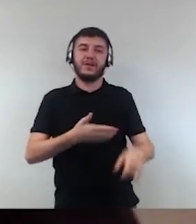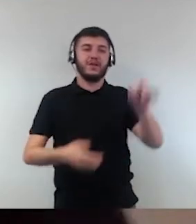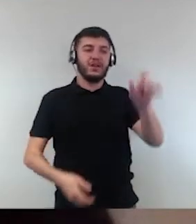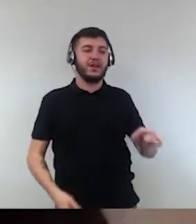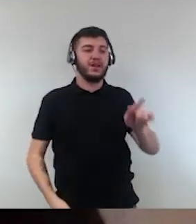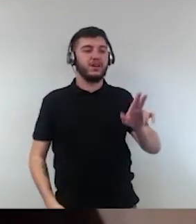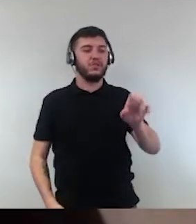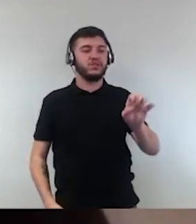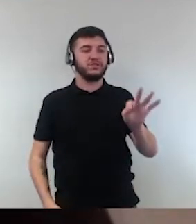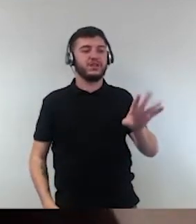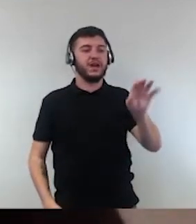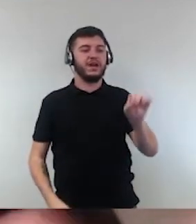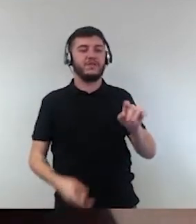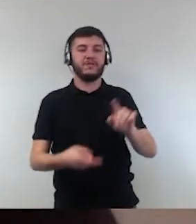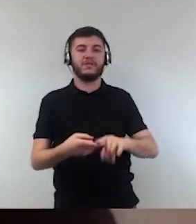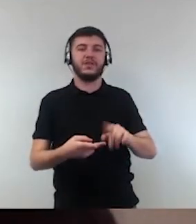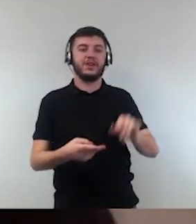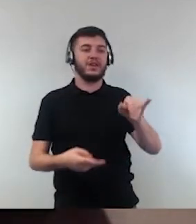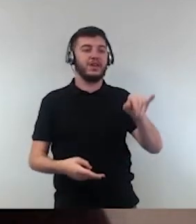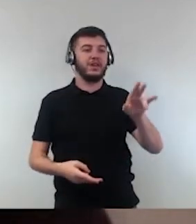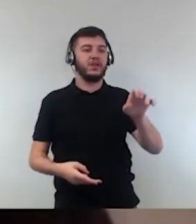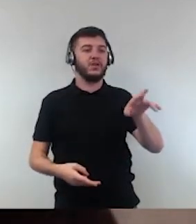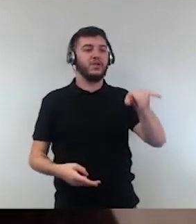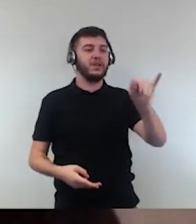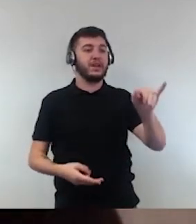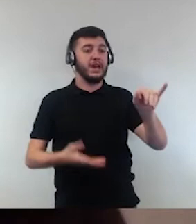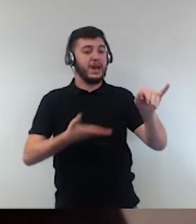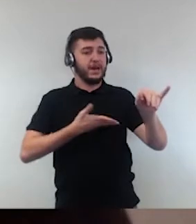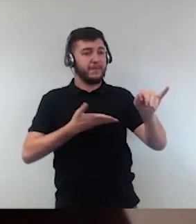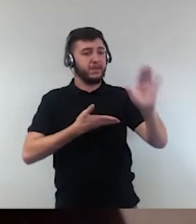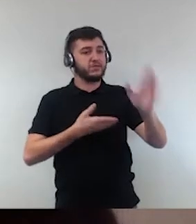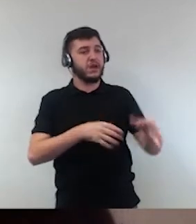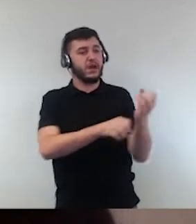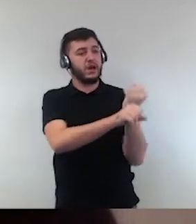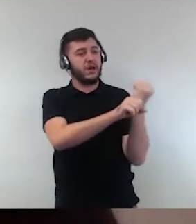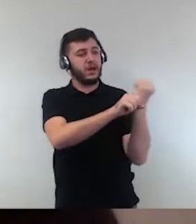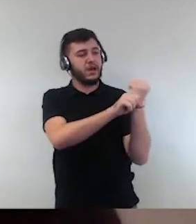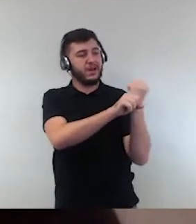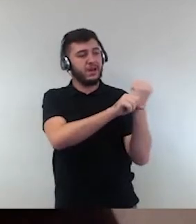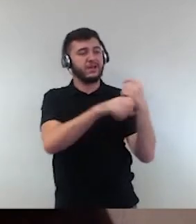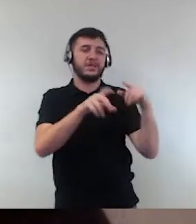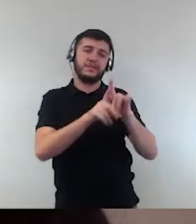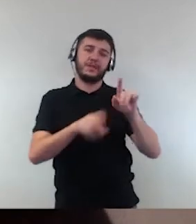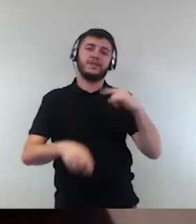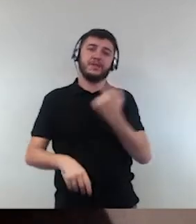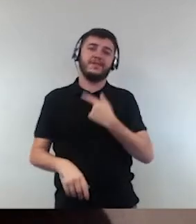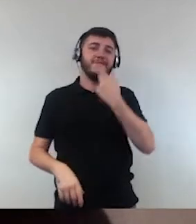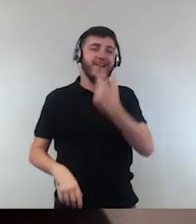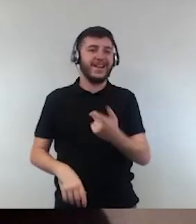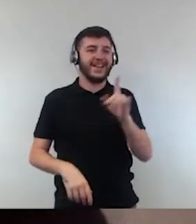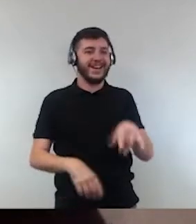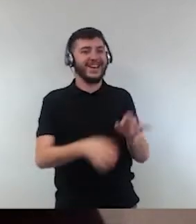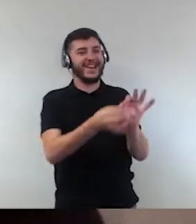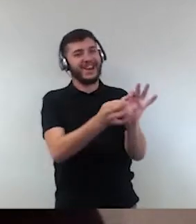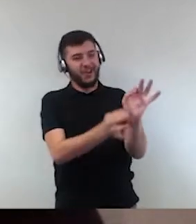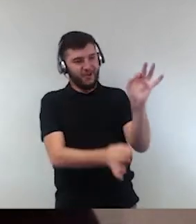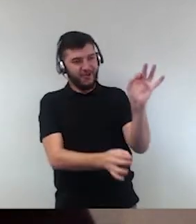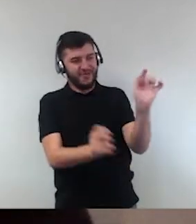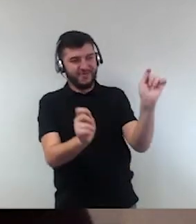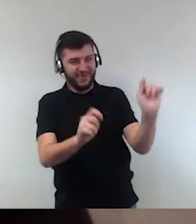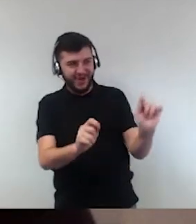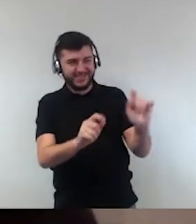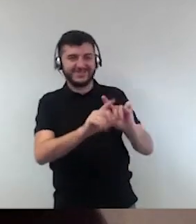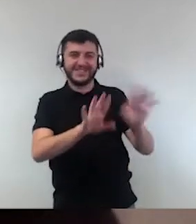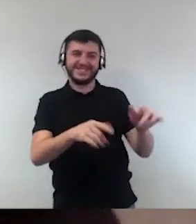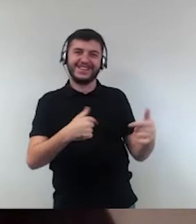de longa data, digamos assim, né? Se é que a gente pode chamar de longo, mas tem um carinho enorme por eles e uma